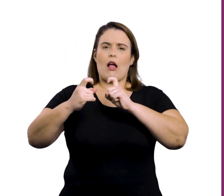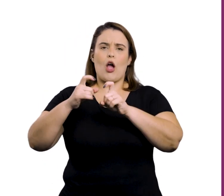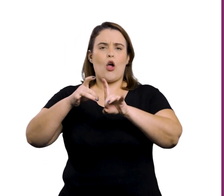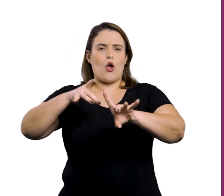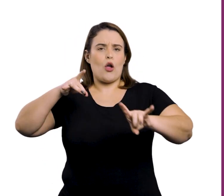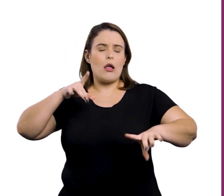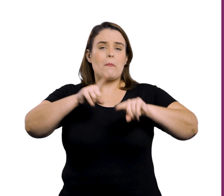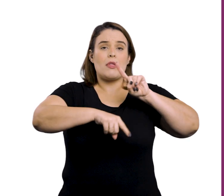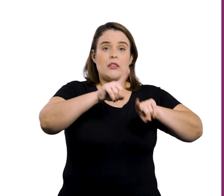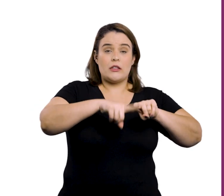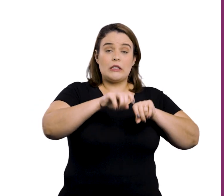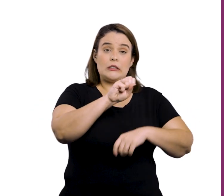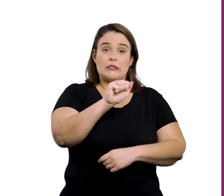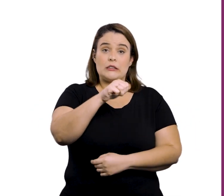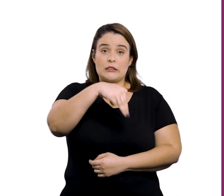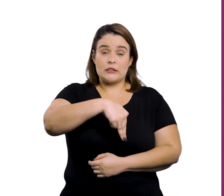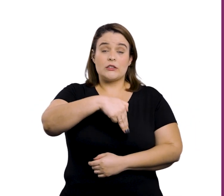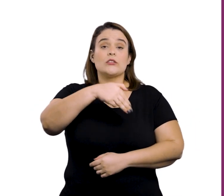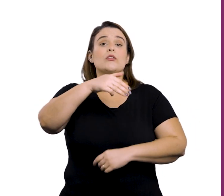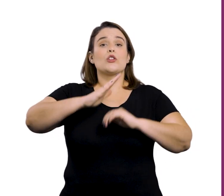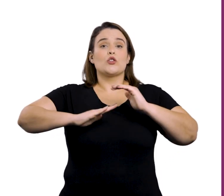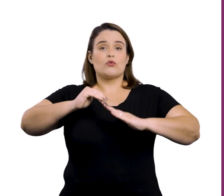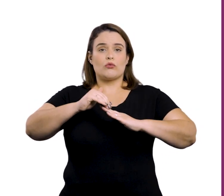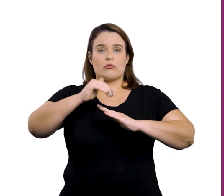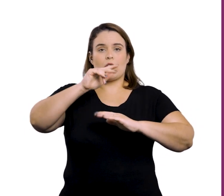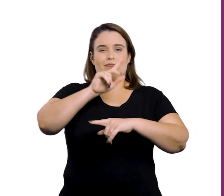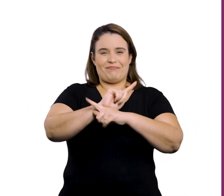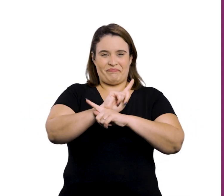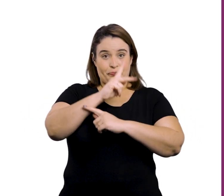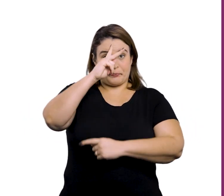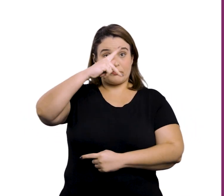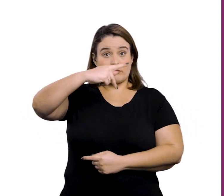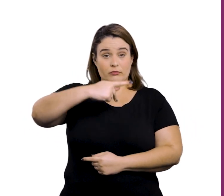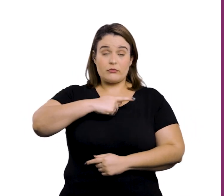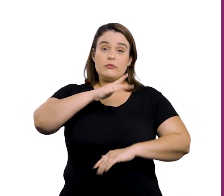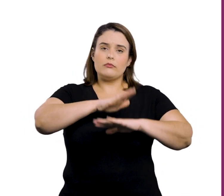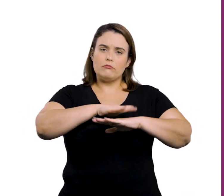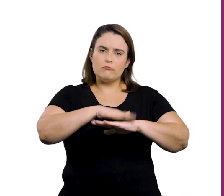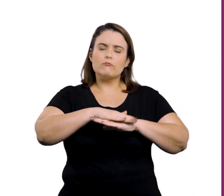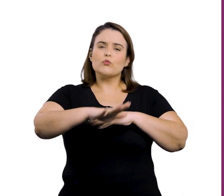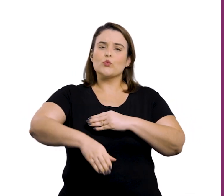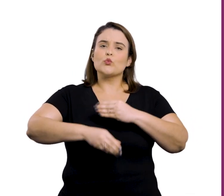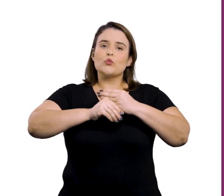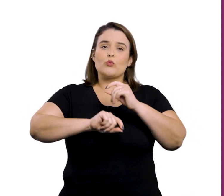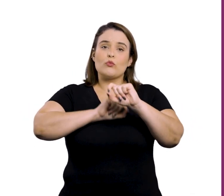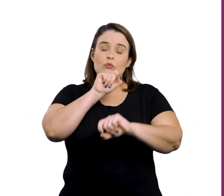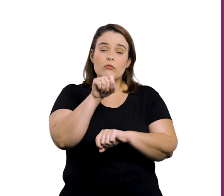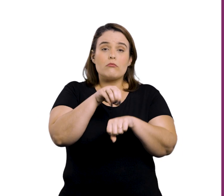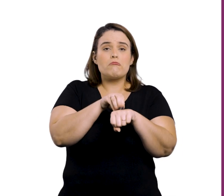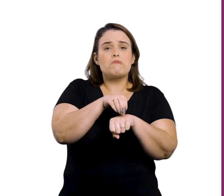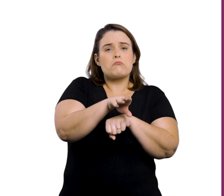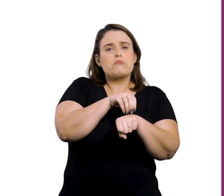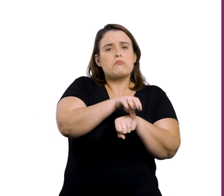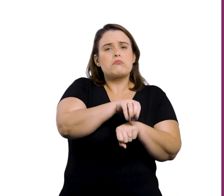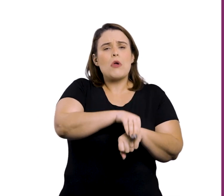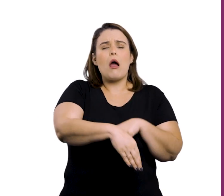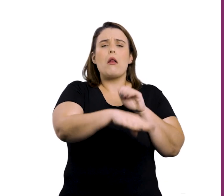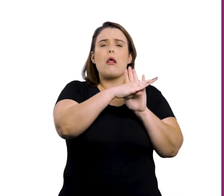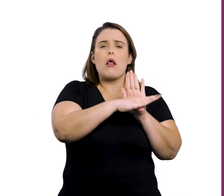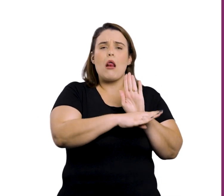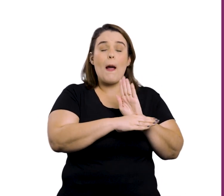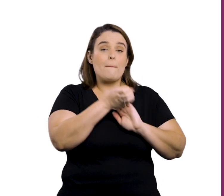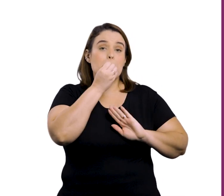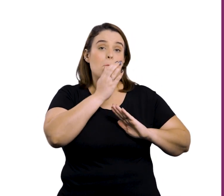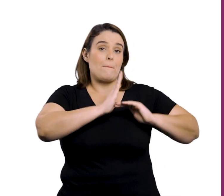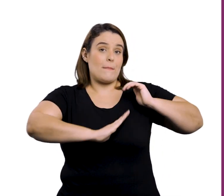subsídio dos webinários e do kit de materiais da SAM, as atividades autogestionadas realizadas vão compor um banco